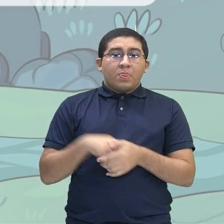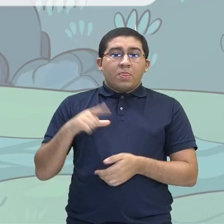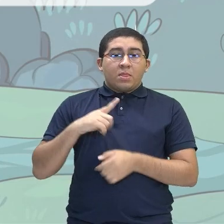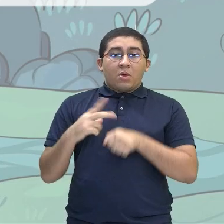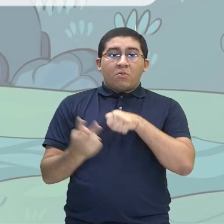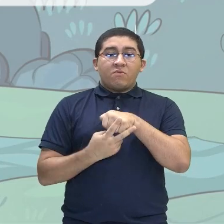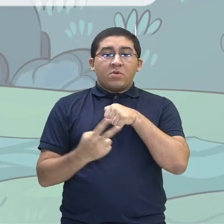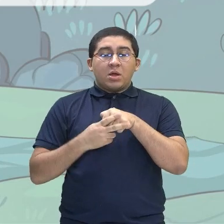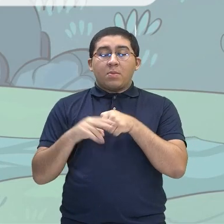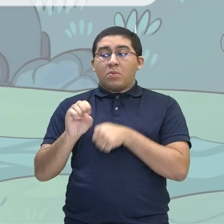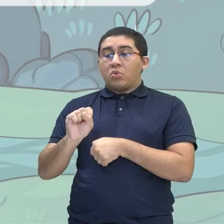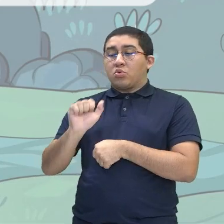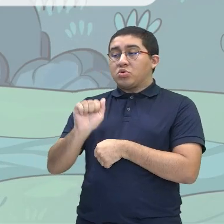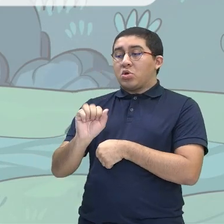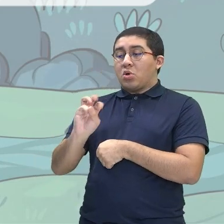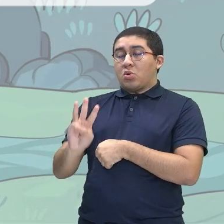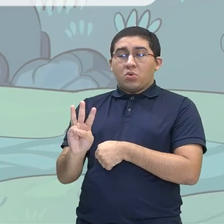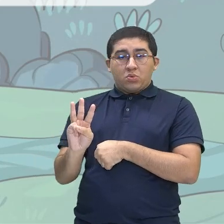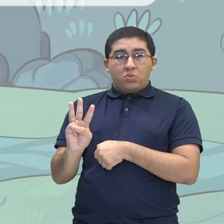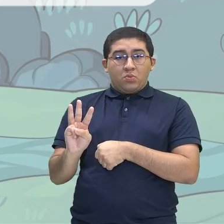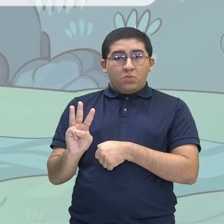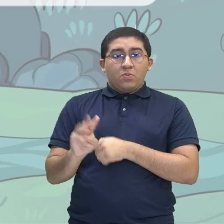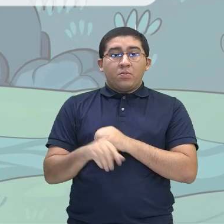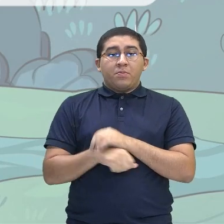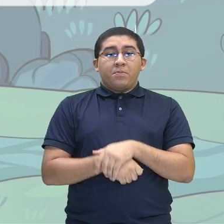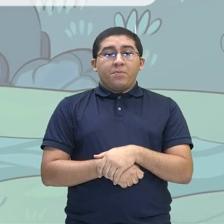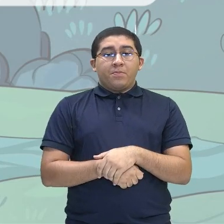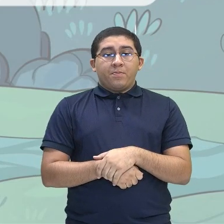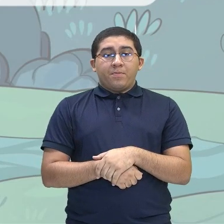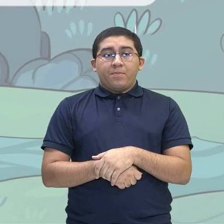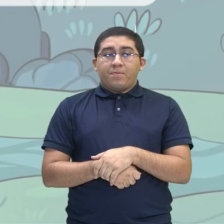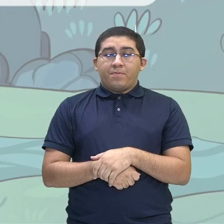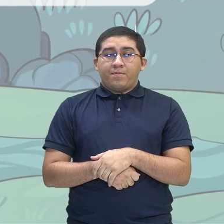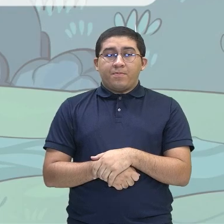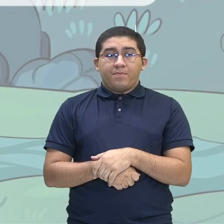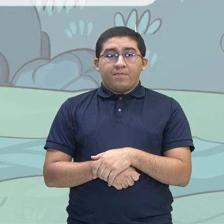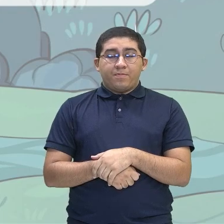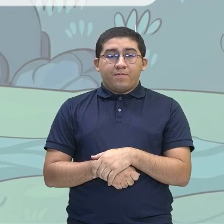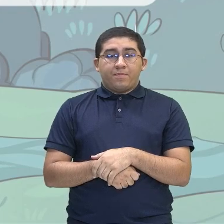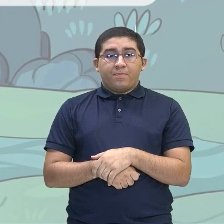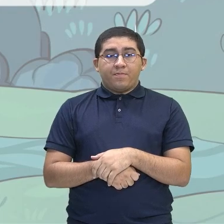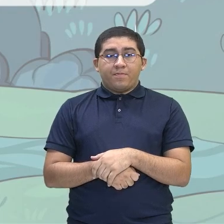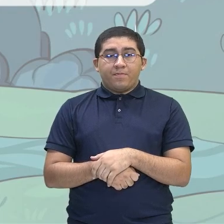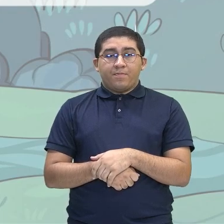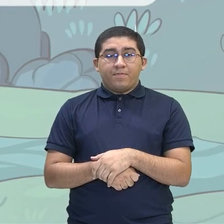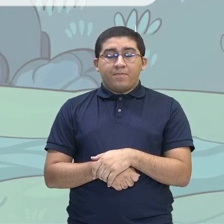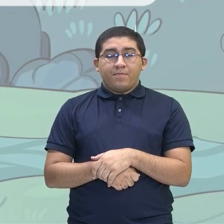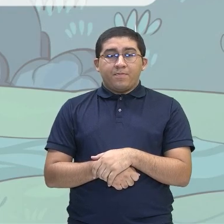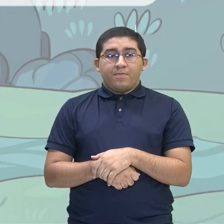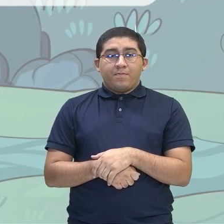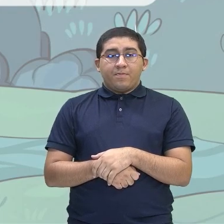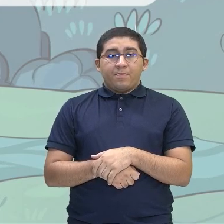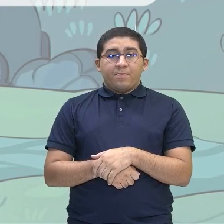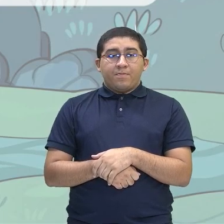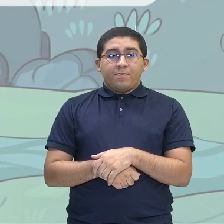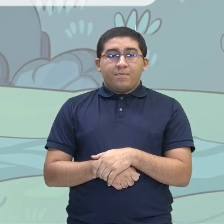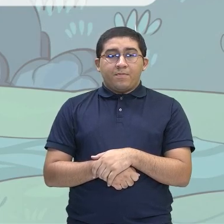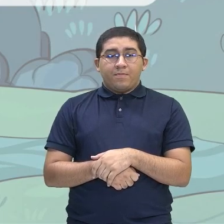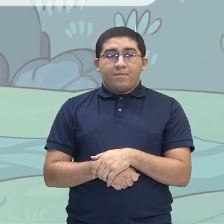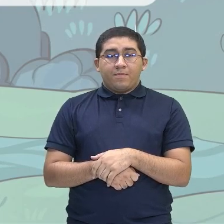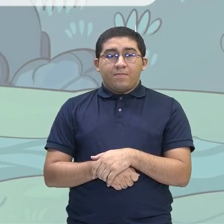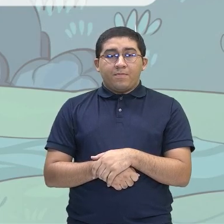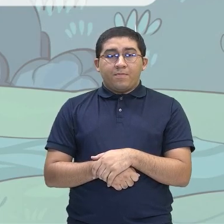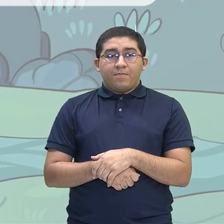só, tá bom? A pronúncia não fala nem o A nem o U, o W, né? Como se fosse o O, só. E ele é o passado desse